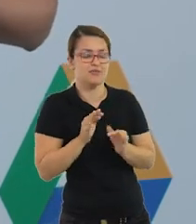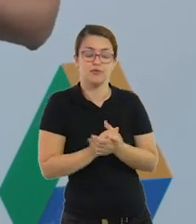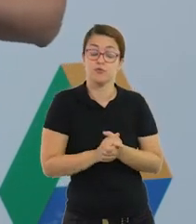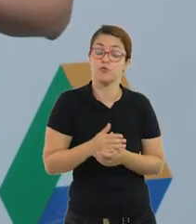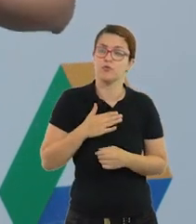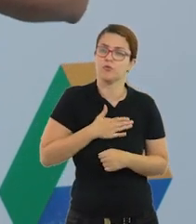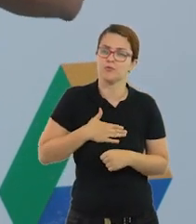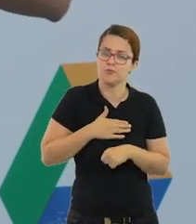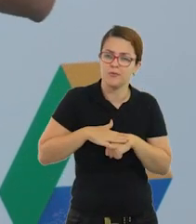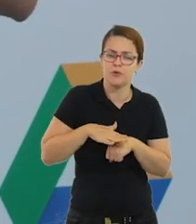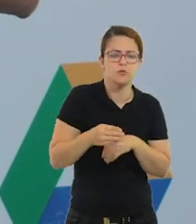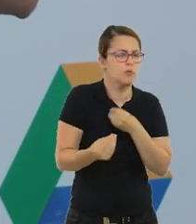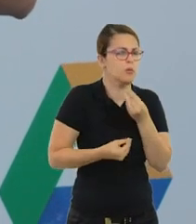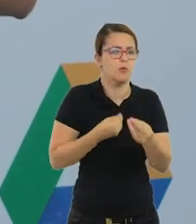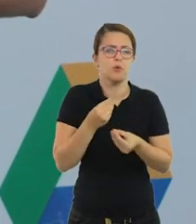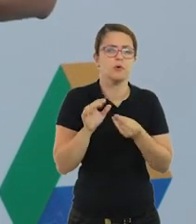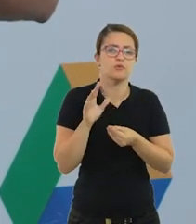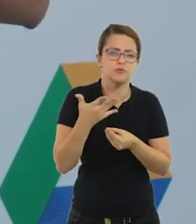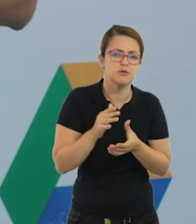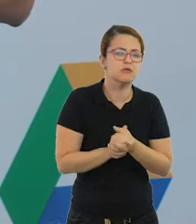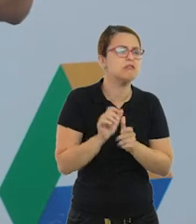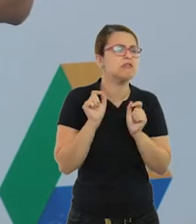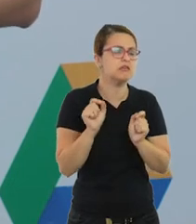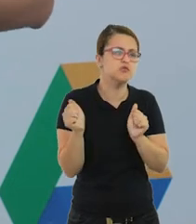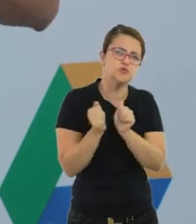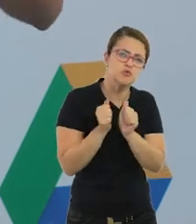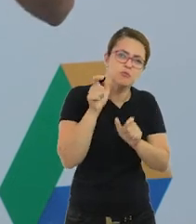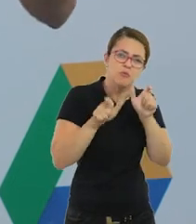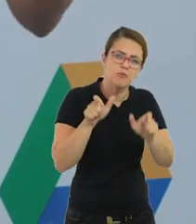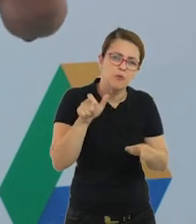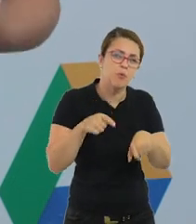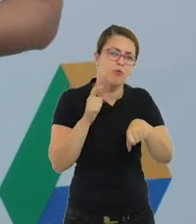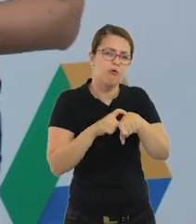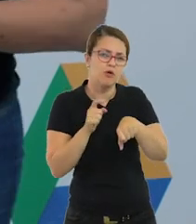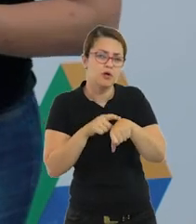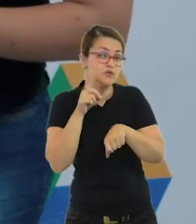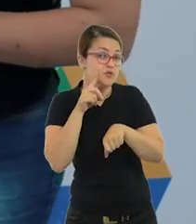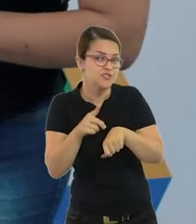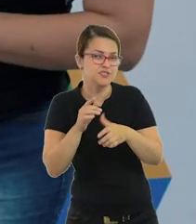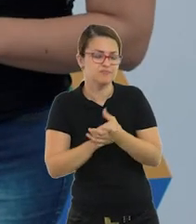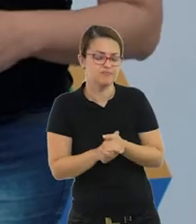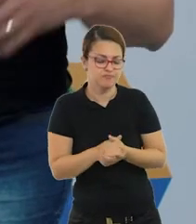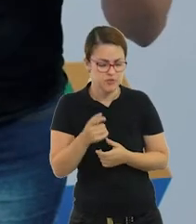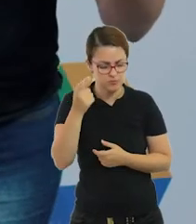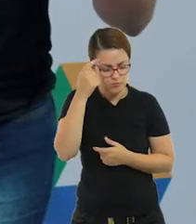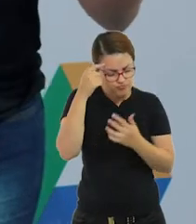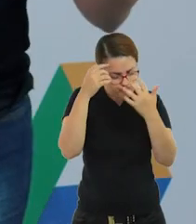ela mais gostou, como é que isso aconteceu, o nome das pessoas, o horário. E aí